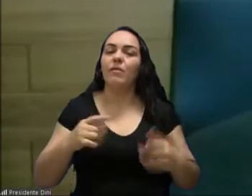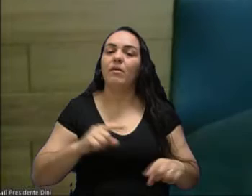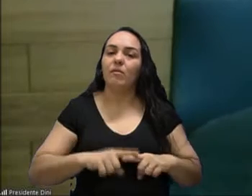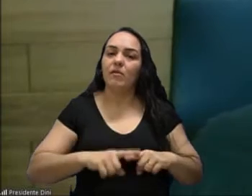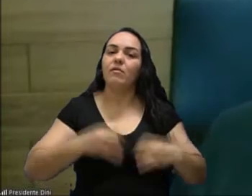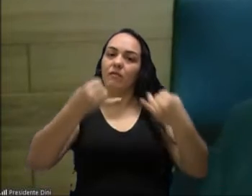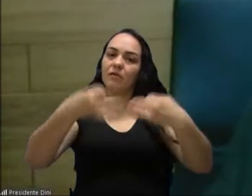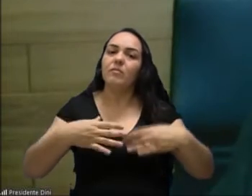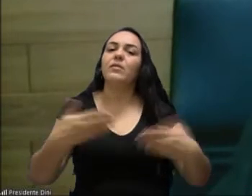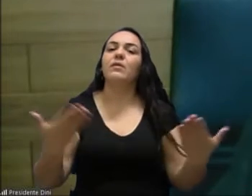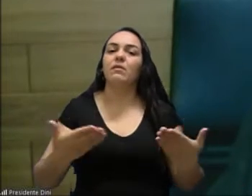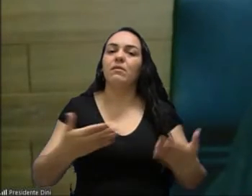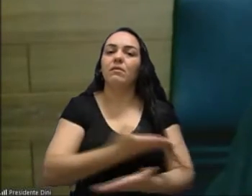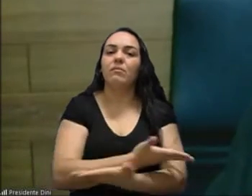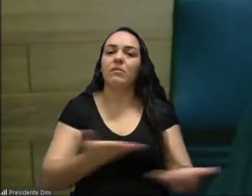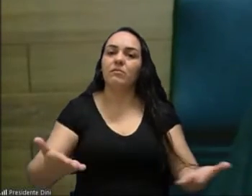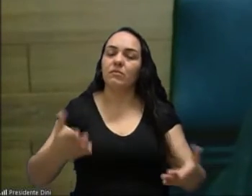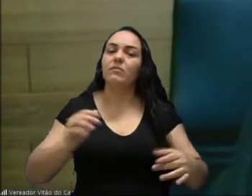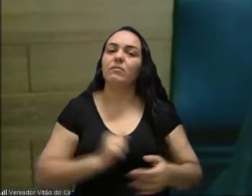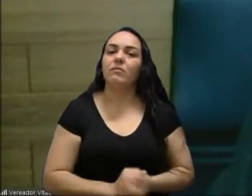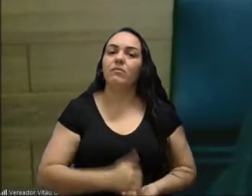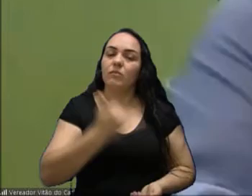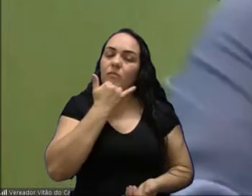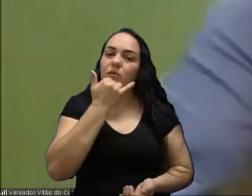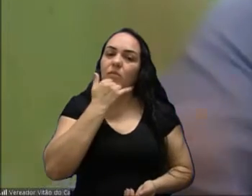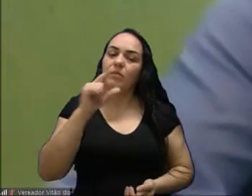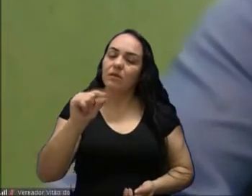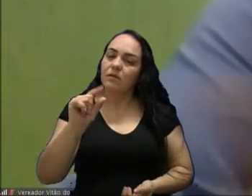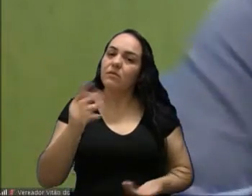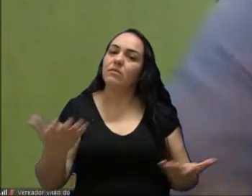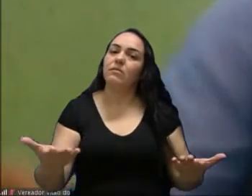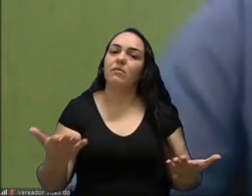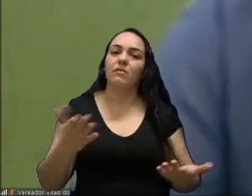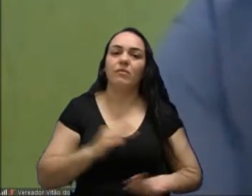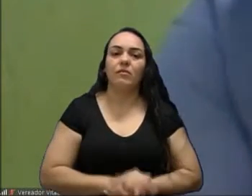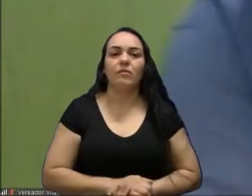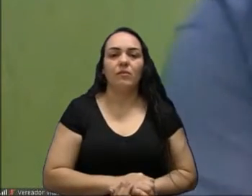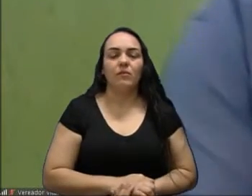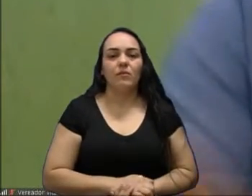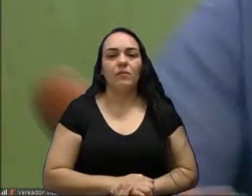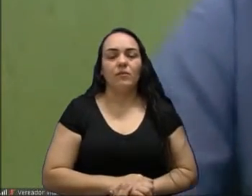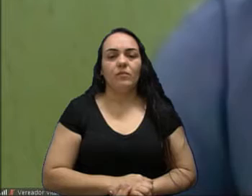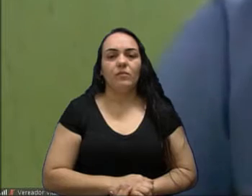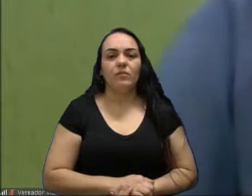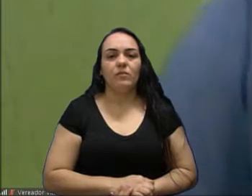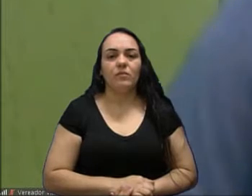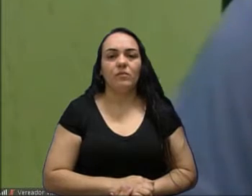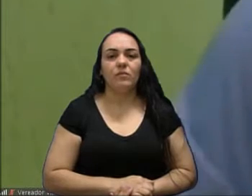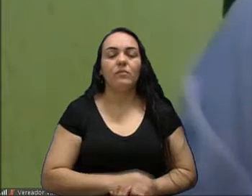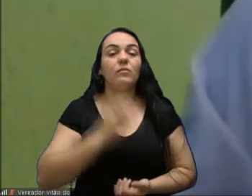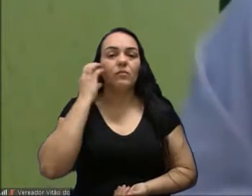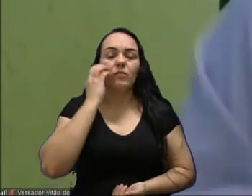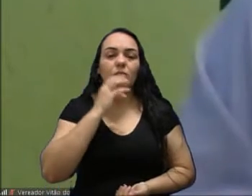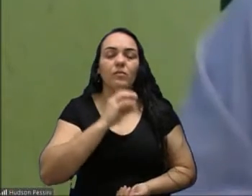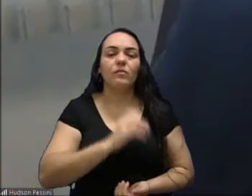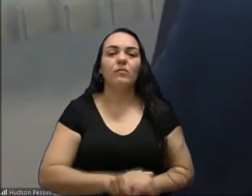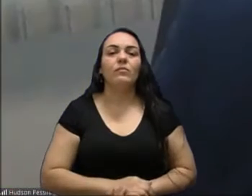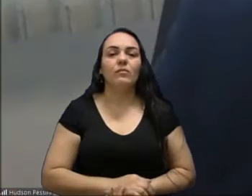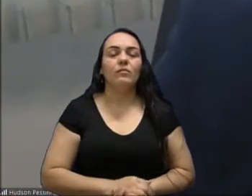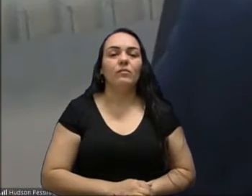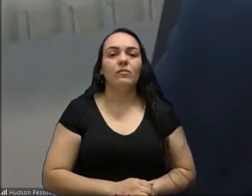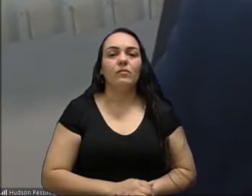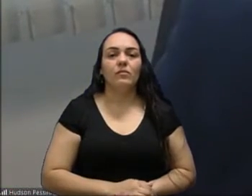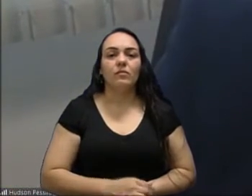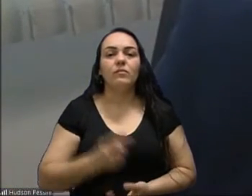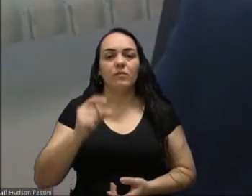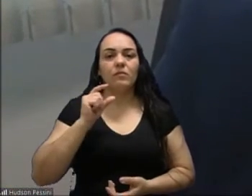pra todos obrigado perdoe perdoe Hudson uma palavra